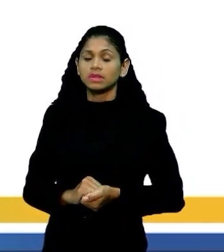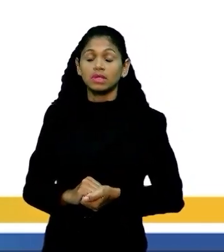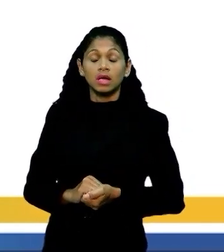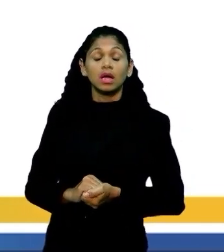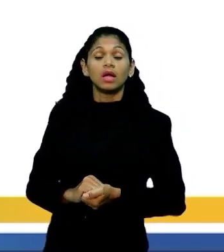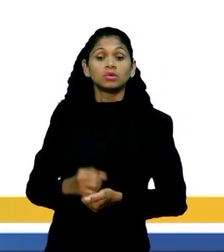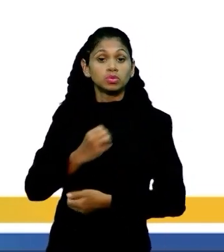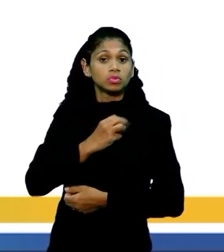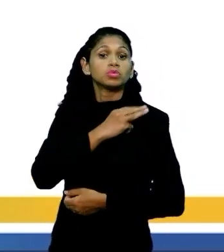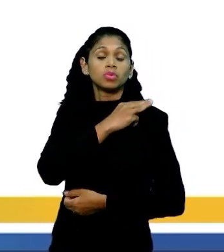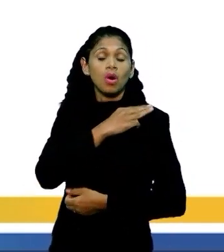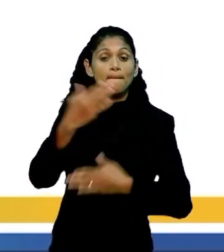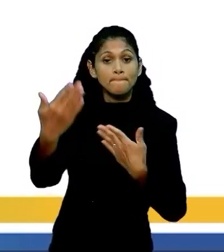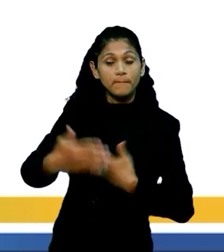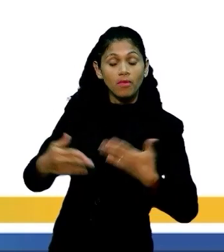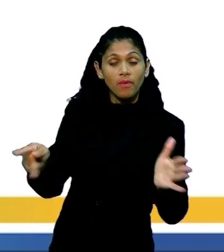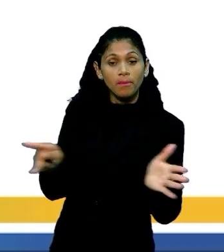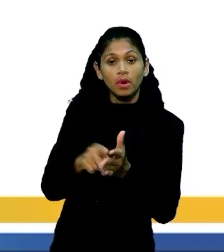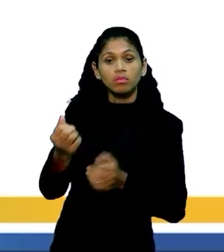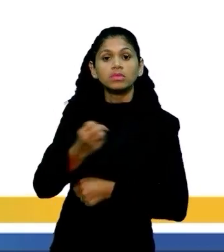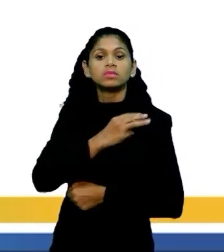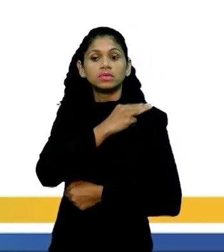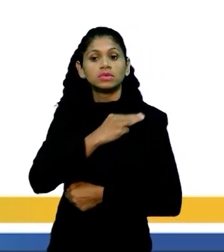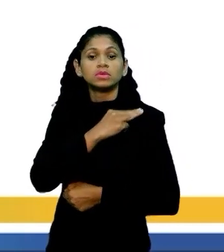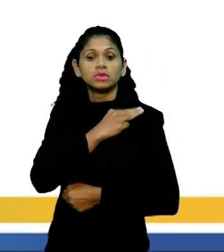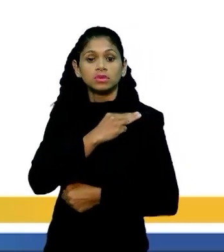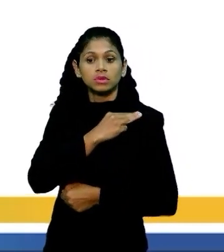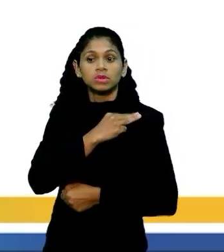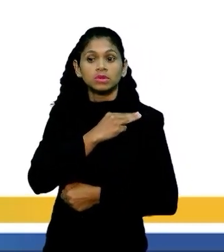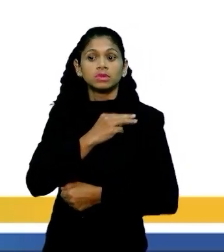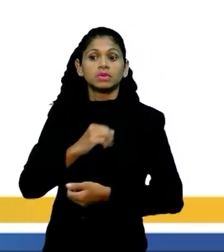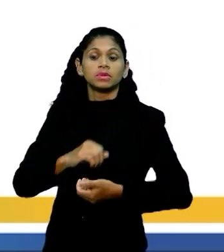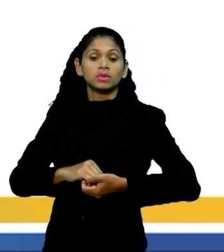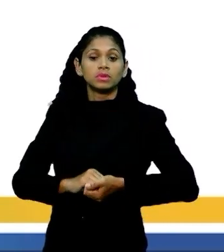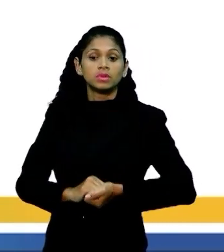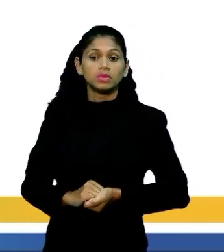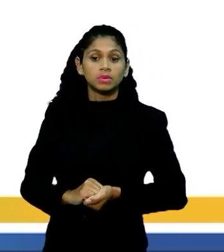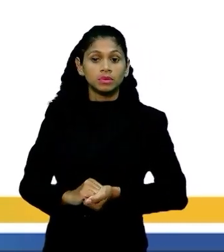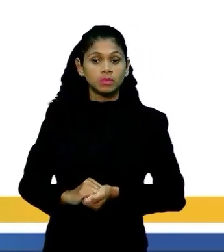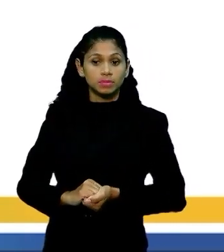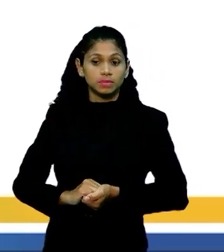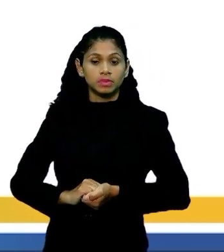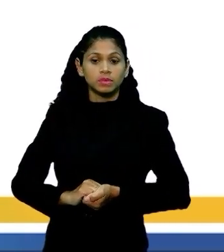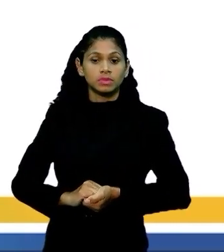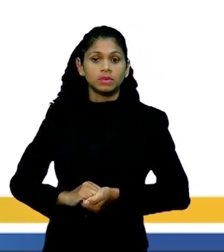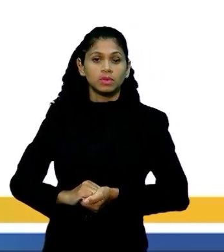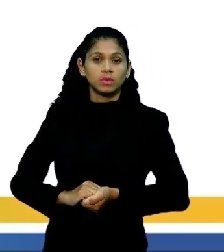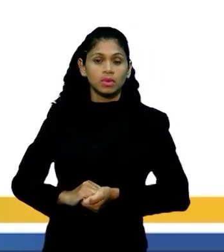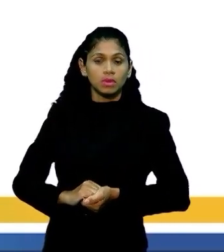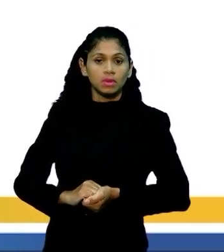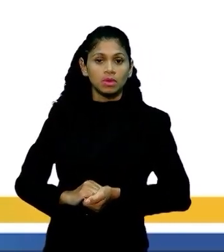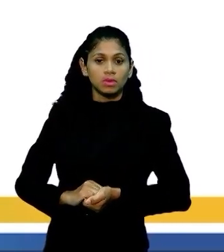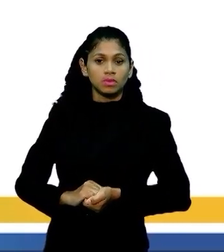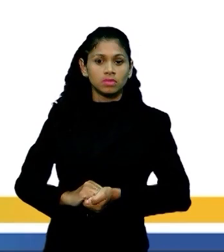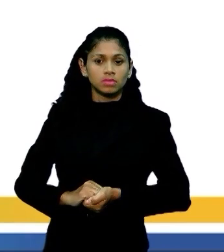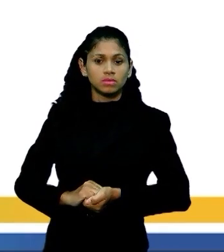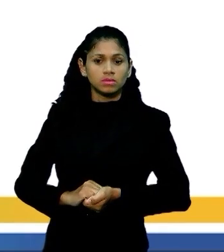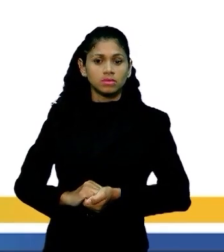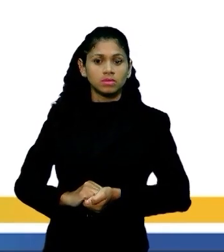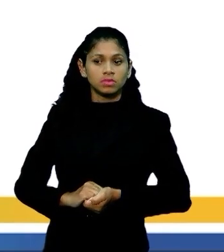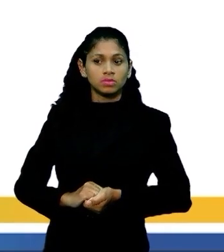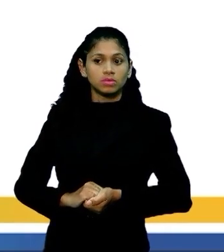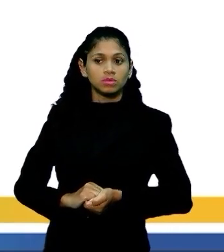Médio e olhe essa observação em vermelho um ensai para a vida esse slogan tem uma uma metafor Zinha assim um